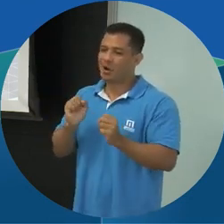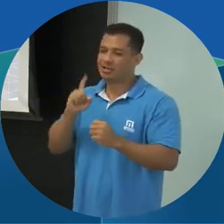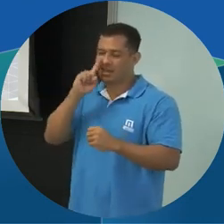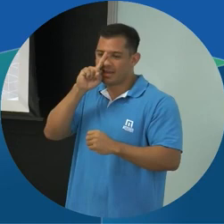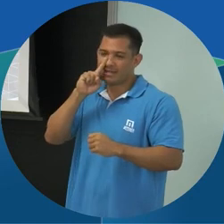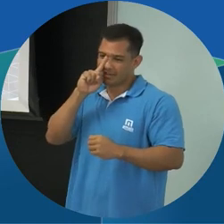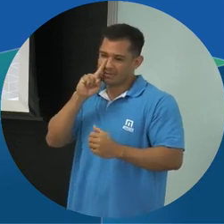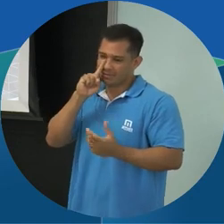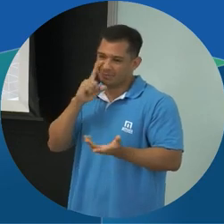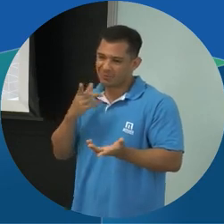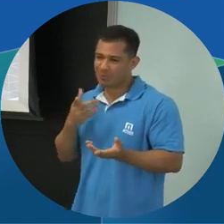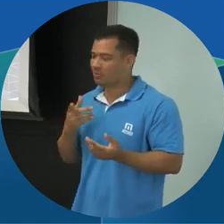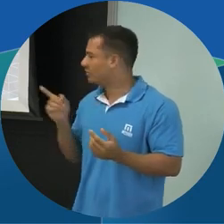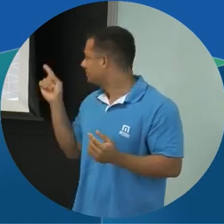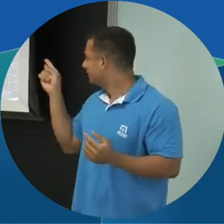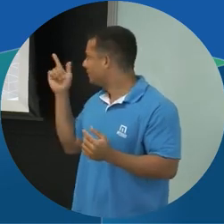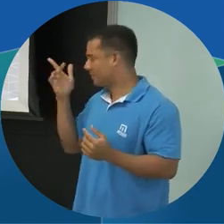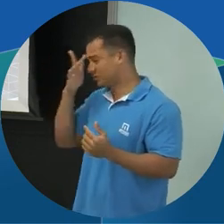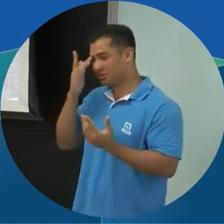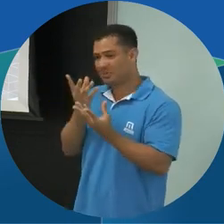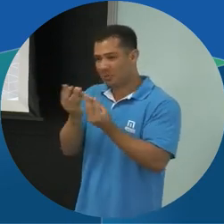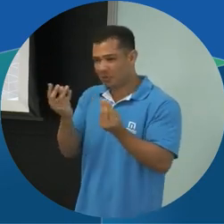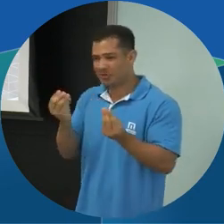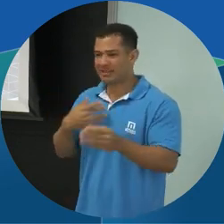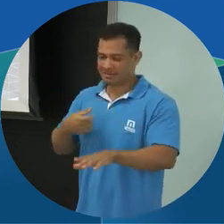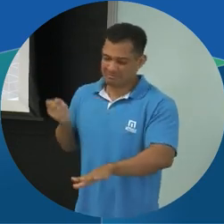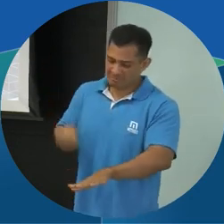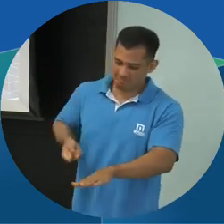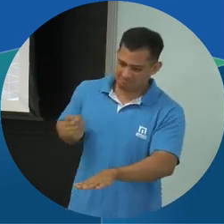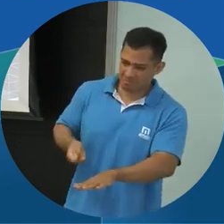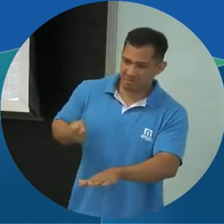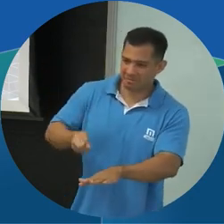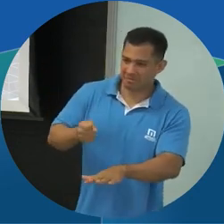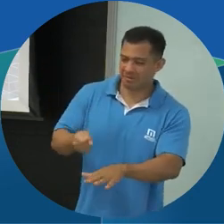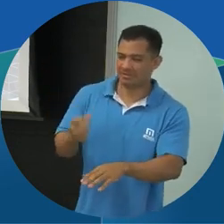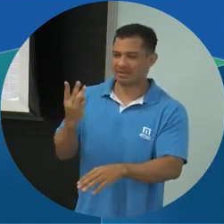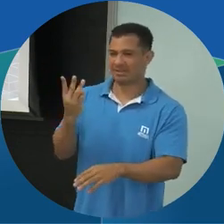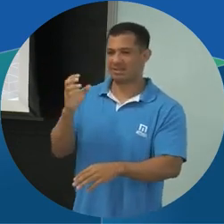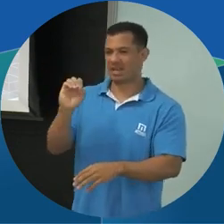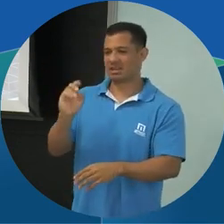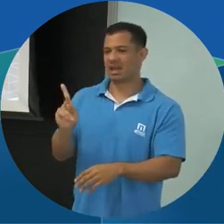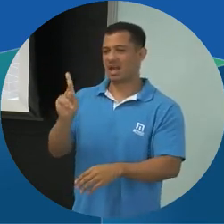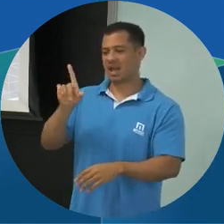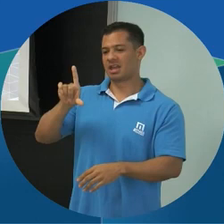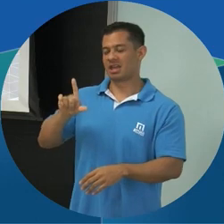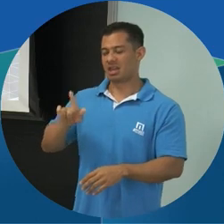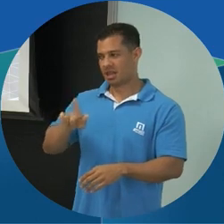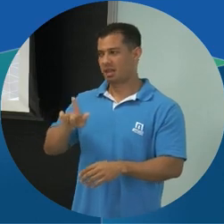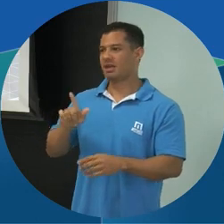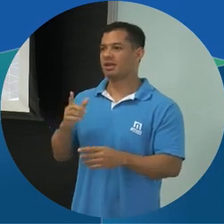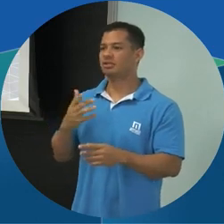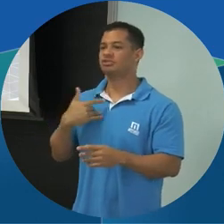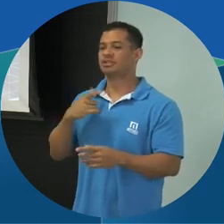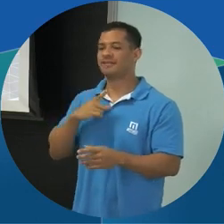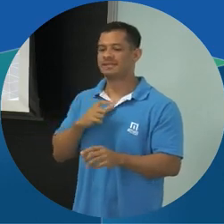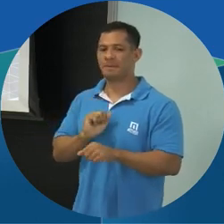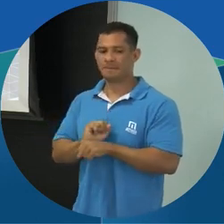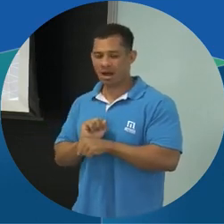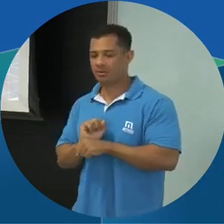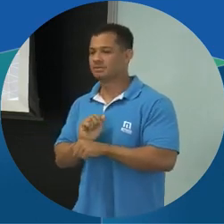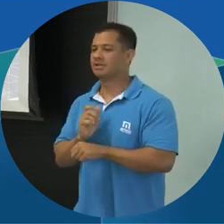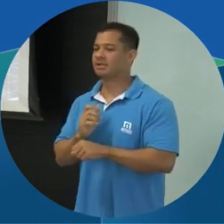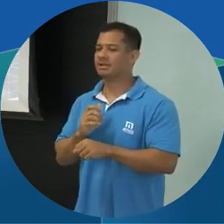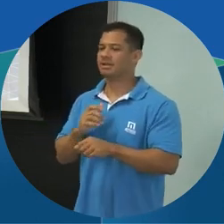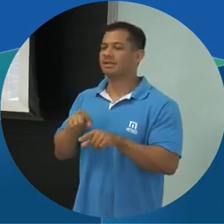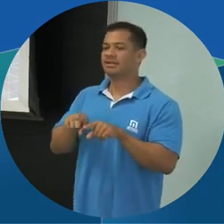cara trabalha 2 pessoas aqui para operar um martelete pneumático aqui de 30 quilos. O cara tinha que fazer pausas frequentes,